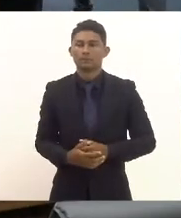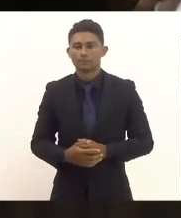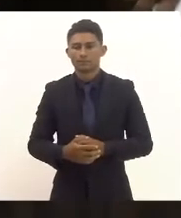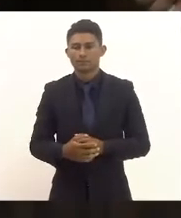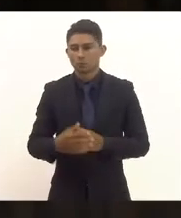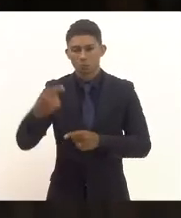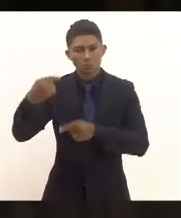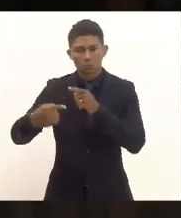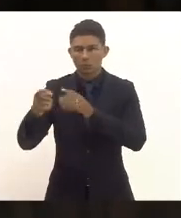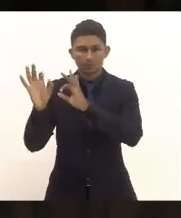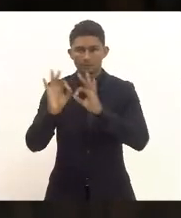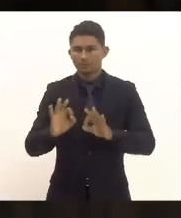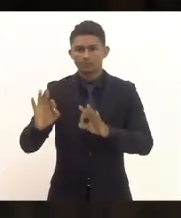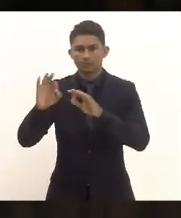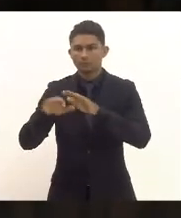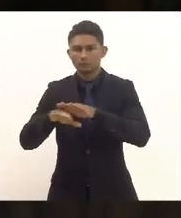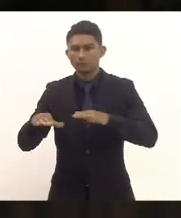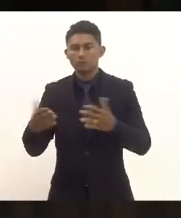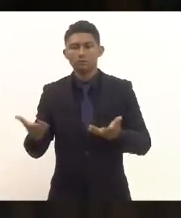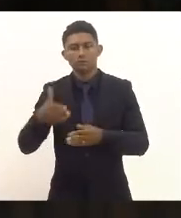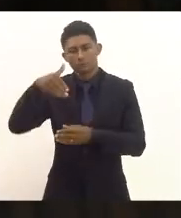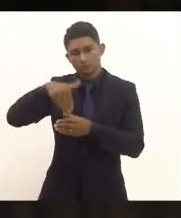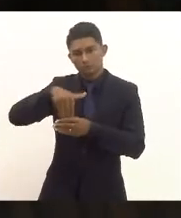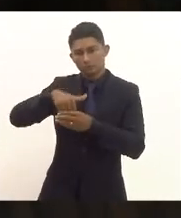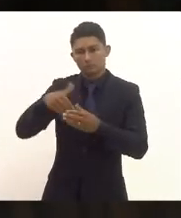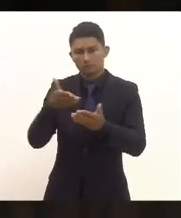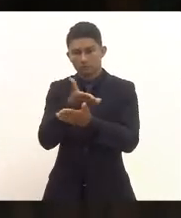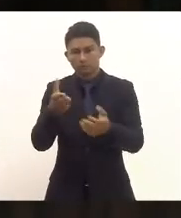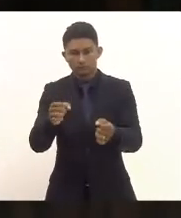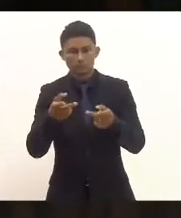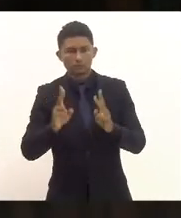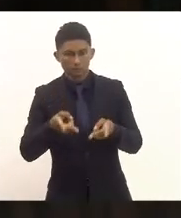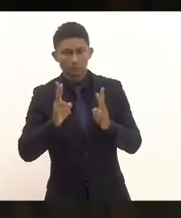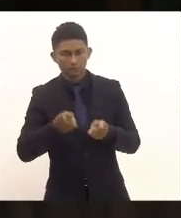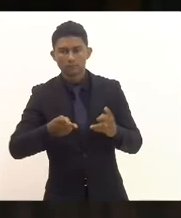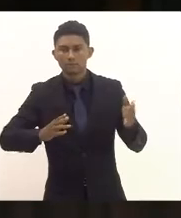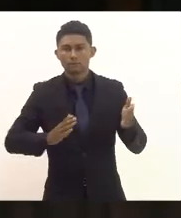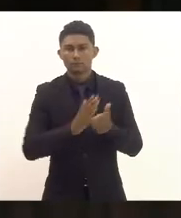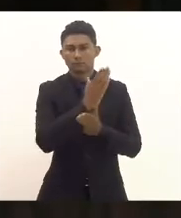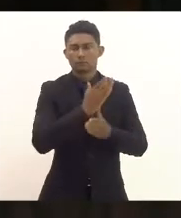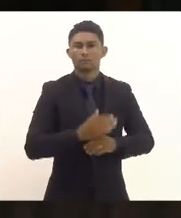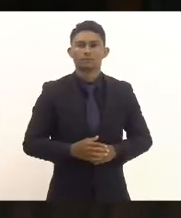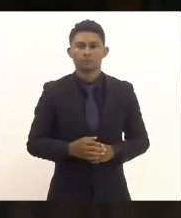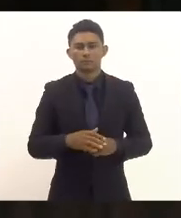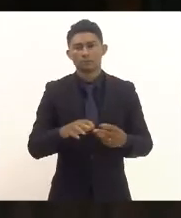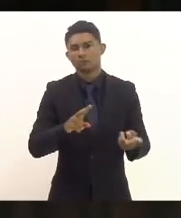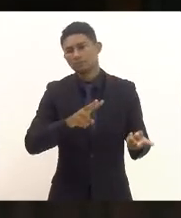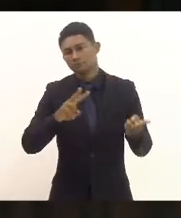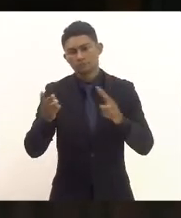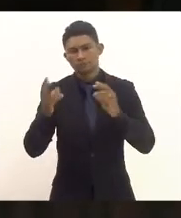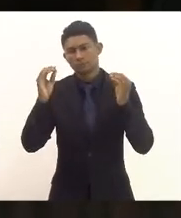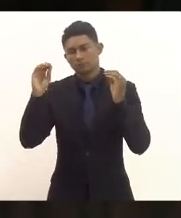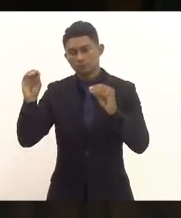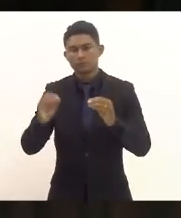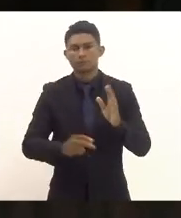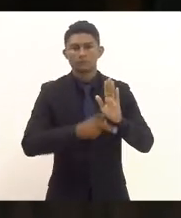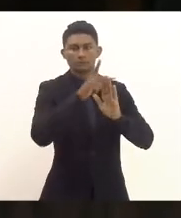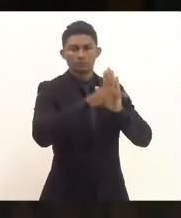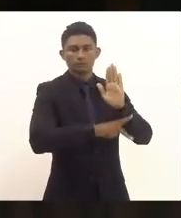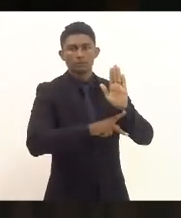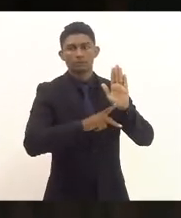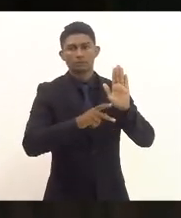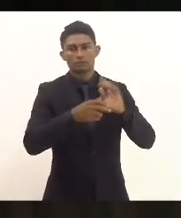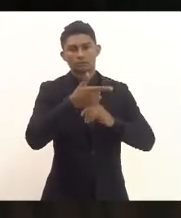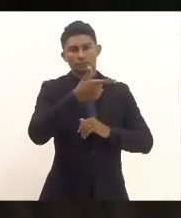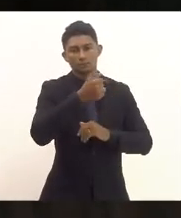ó tá vendo que era discutir encerrada a discussão e votação senhor dos que aprovam permaneçam Como estão aprovado vai à promulgação por já resolução